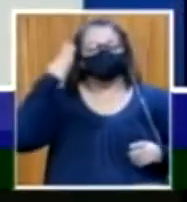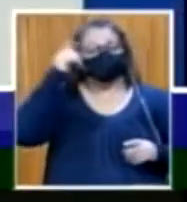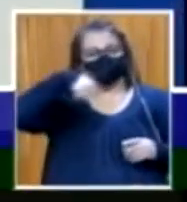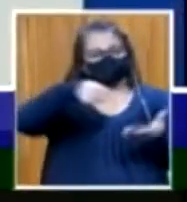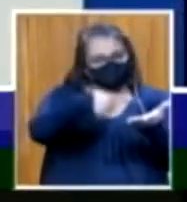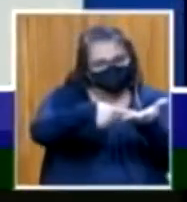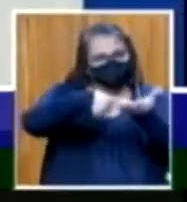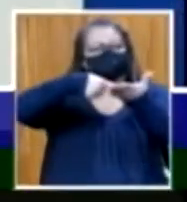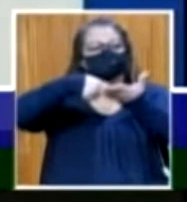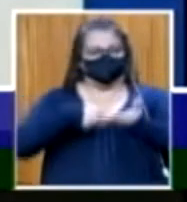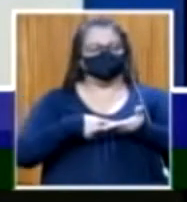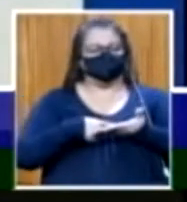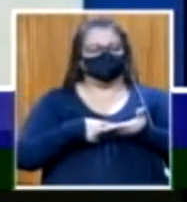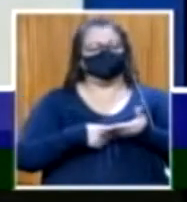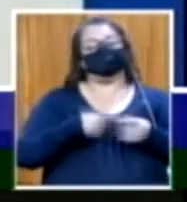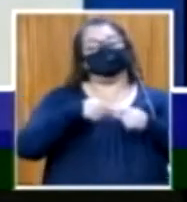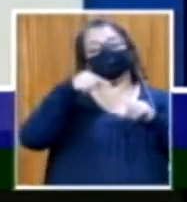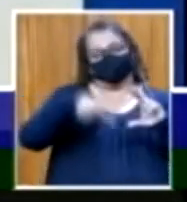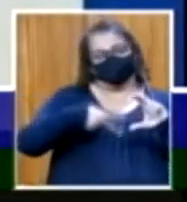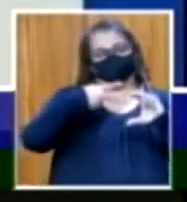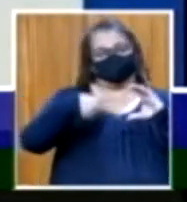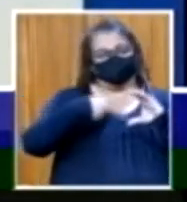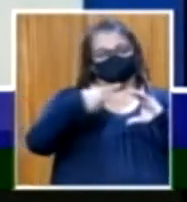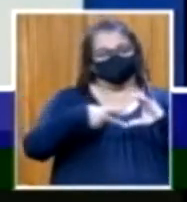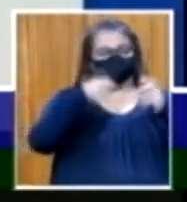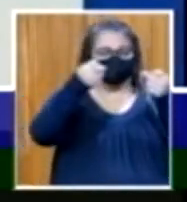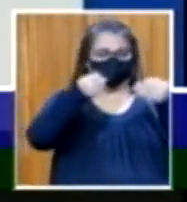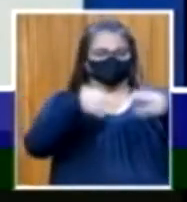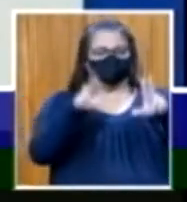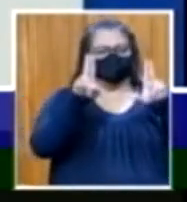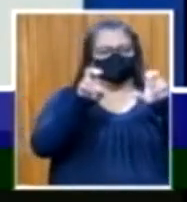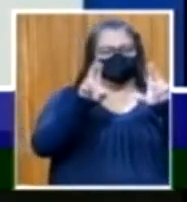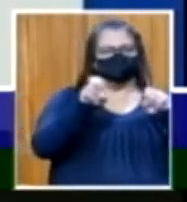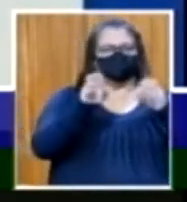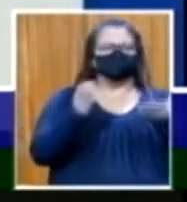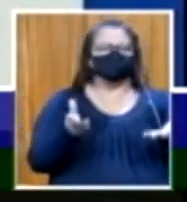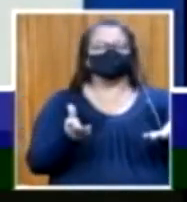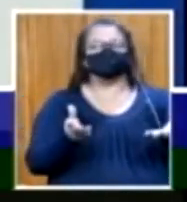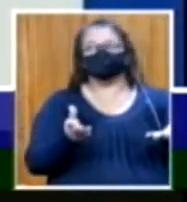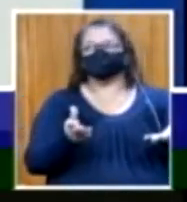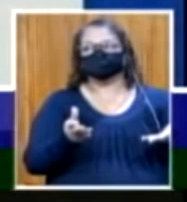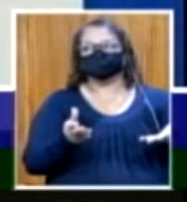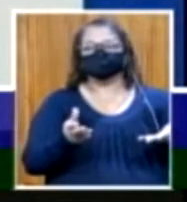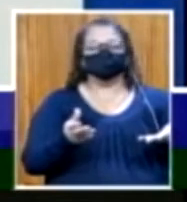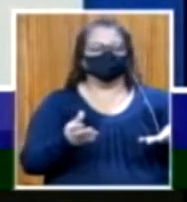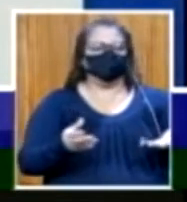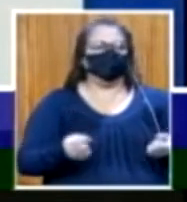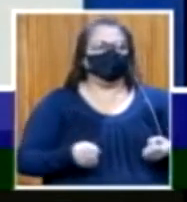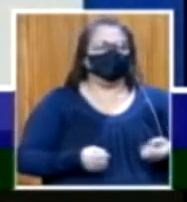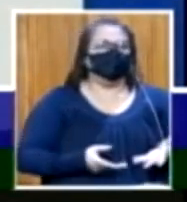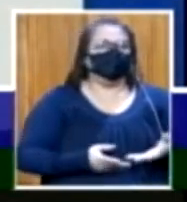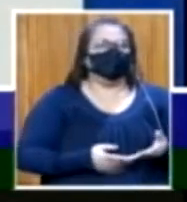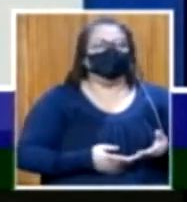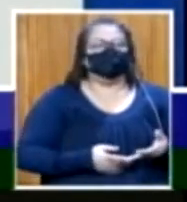convite feito por essa casa para falarmos sobre um assunto que muitas vezes ele